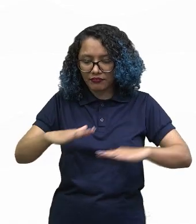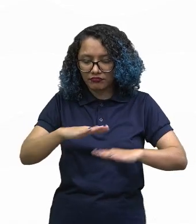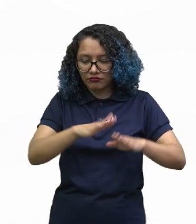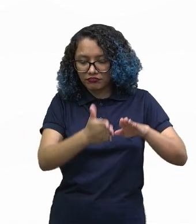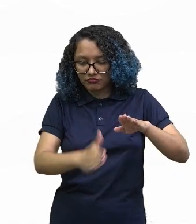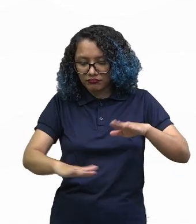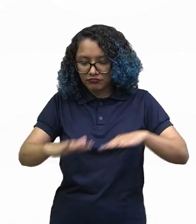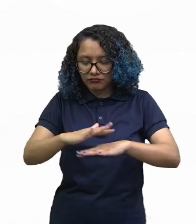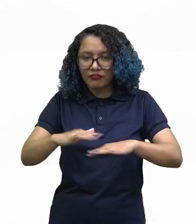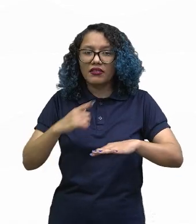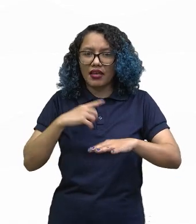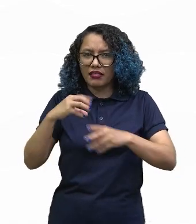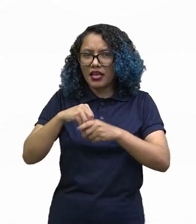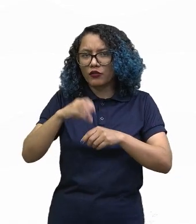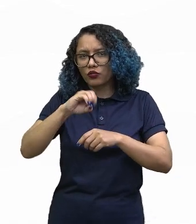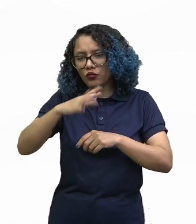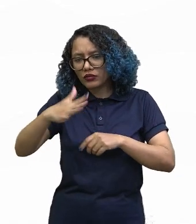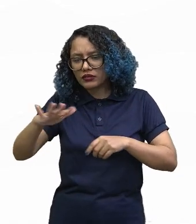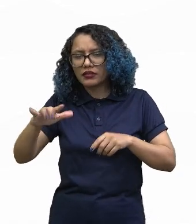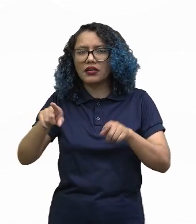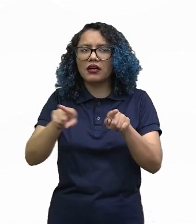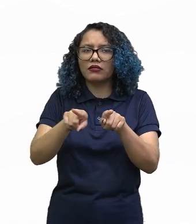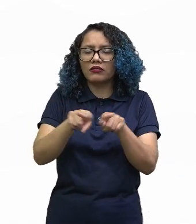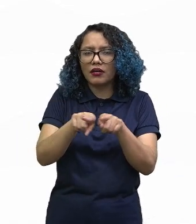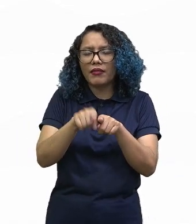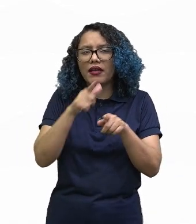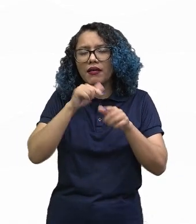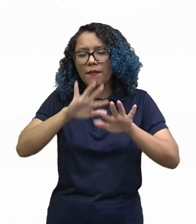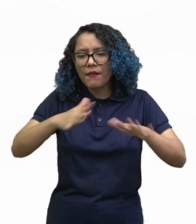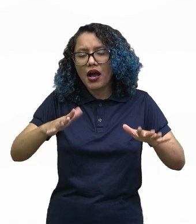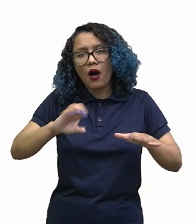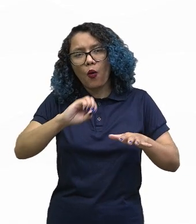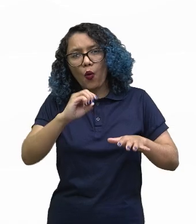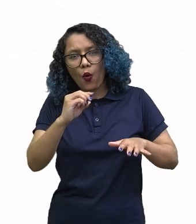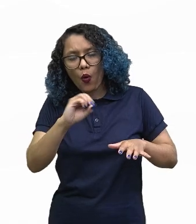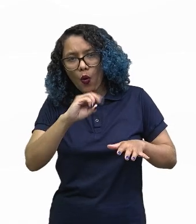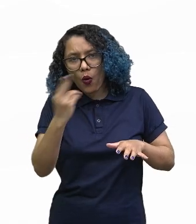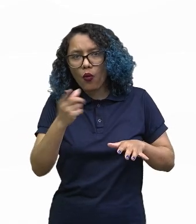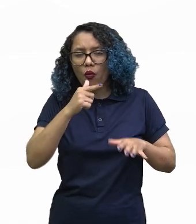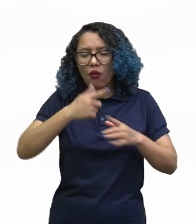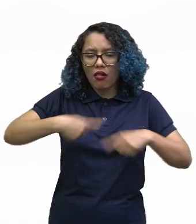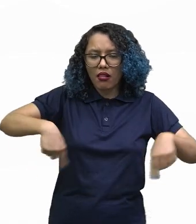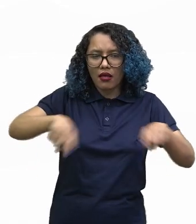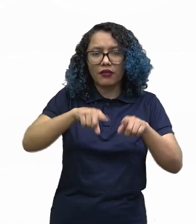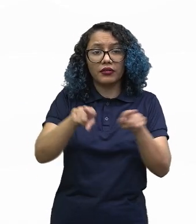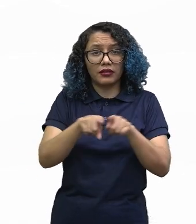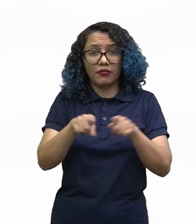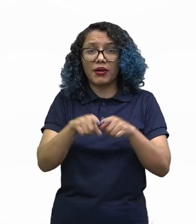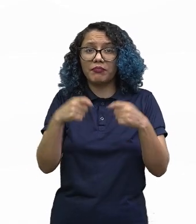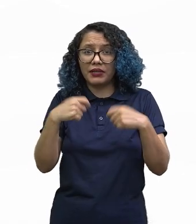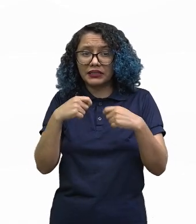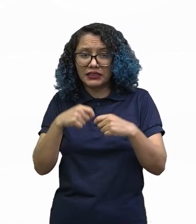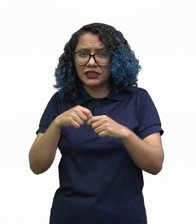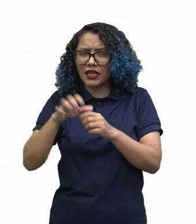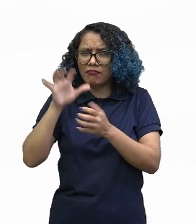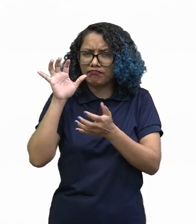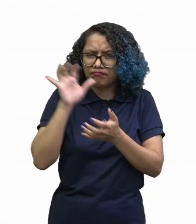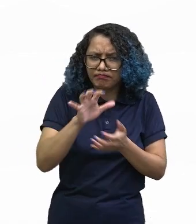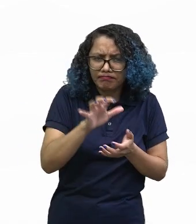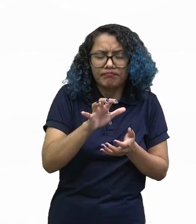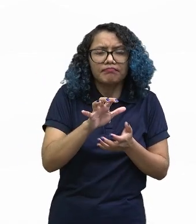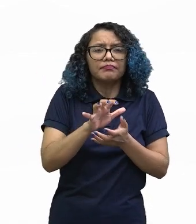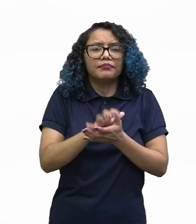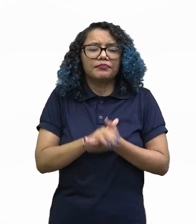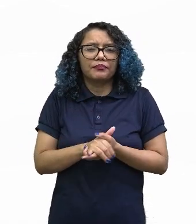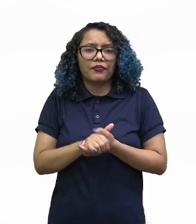assoalho oceânico, no fundo dos mares ou de lagos, e sob condições específicas de pressão. Ao longo dos